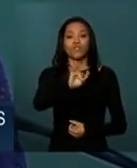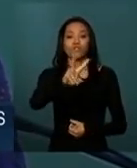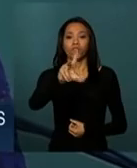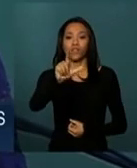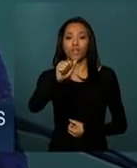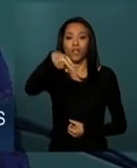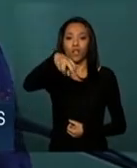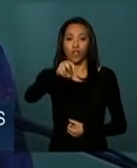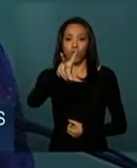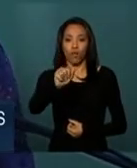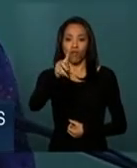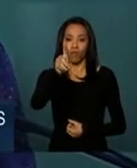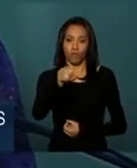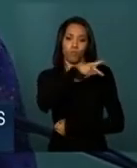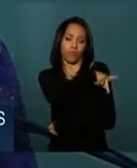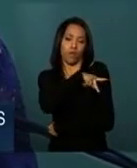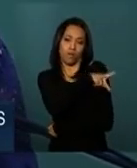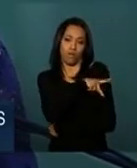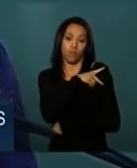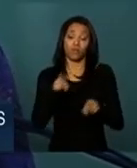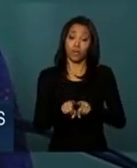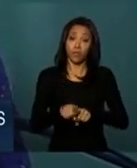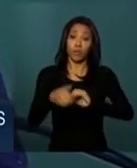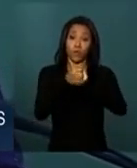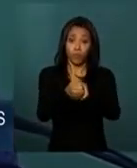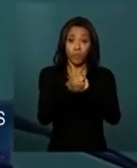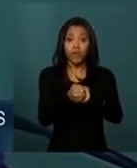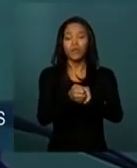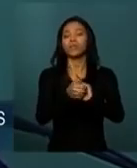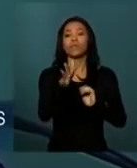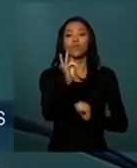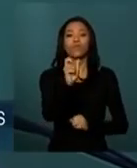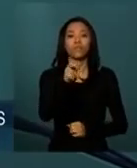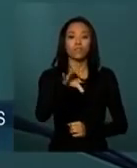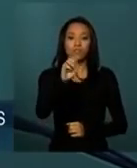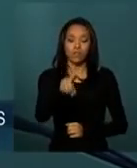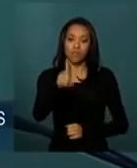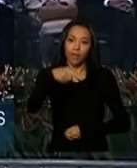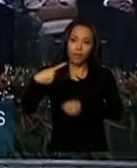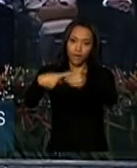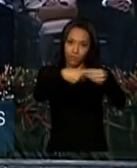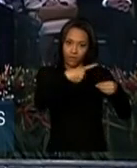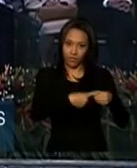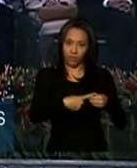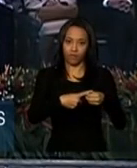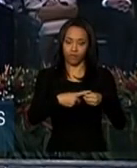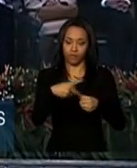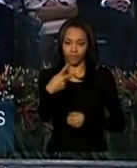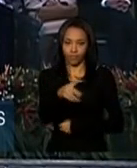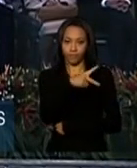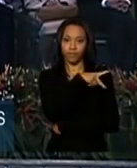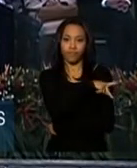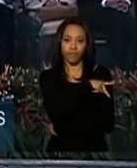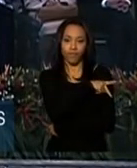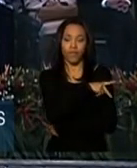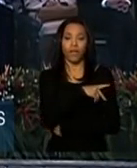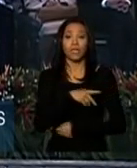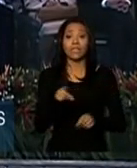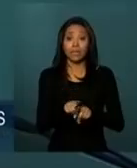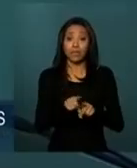Leal. Cumprimento o doutor Francisco, prefeito de São Francisco do Piauí. O